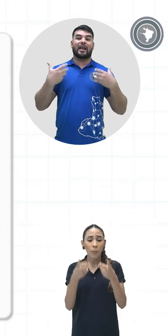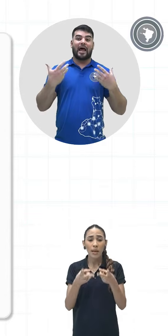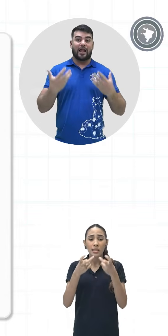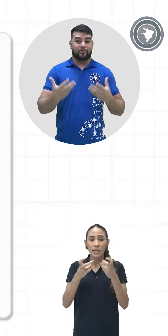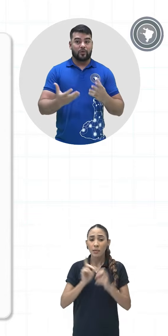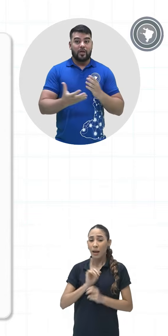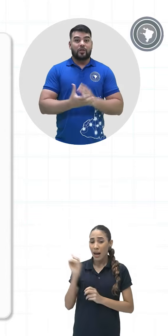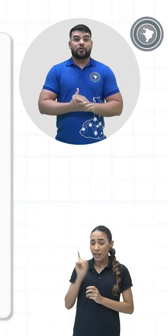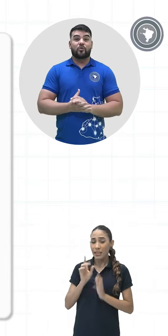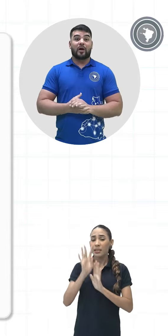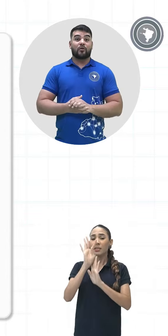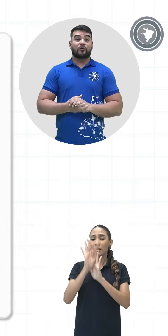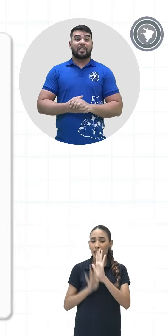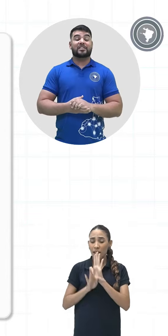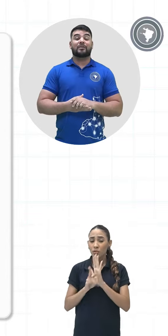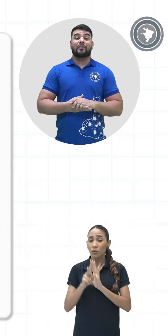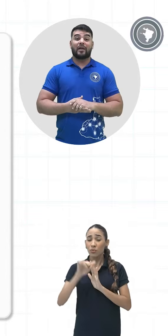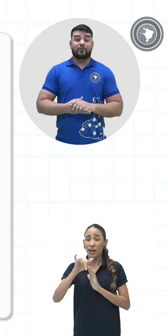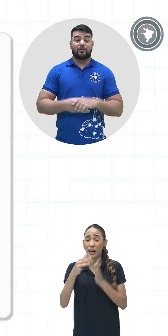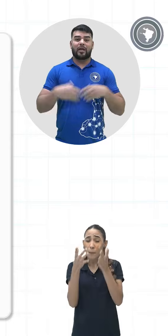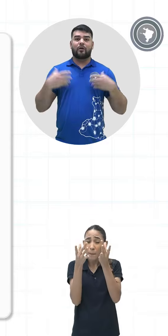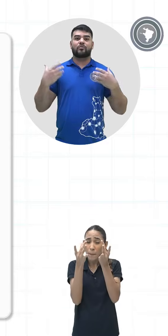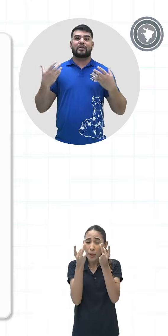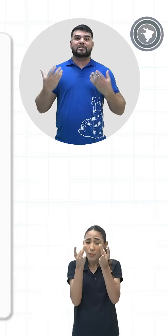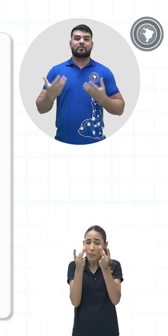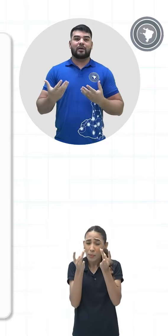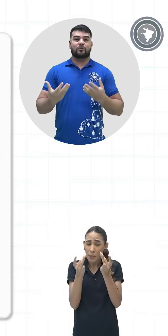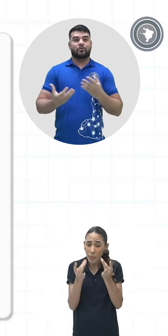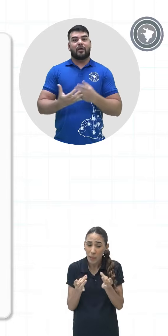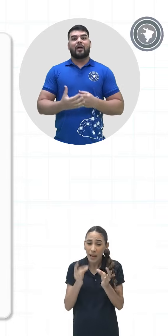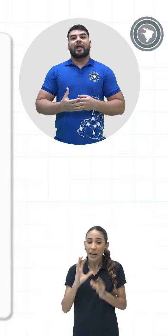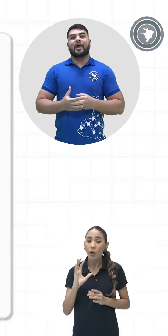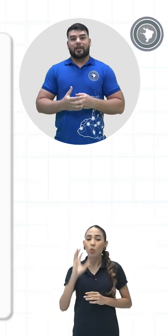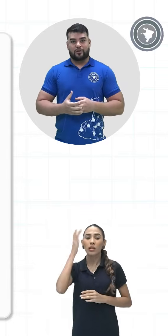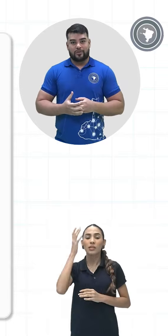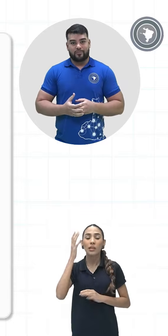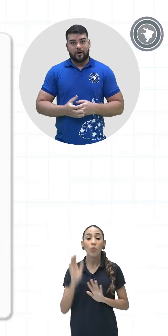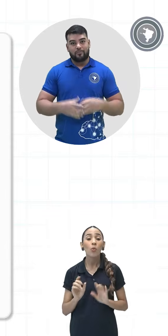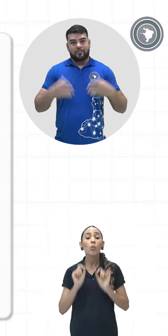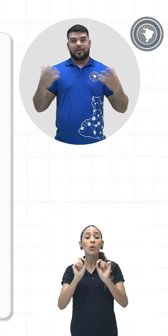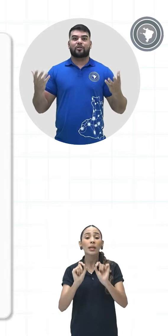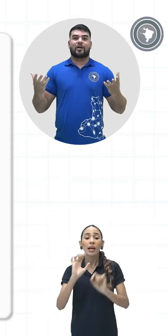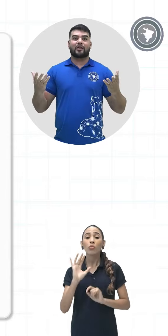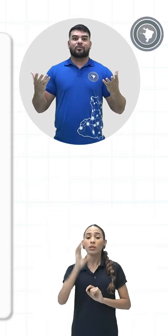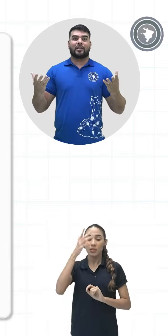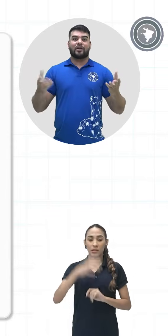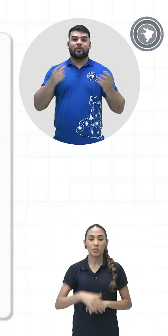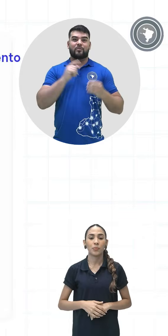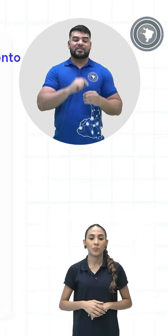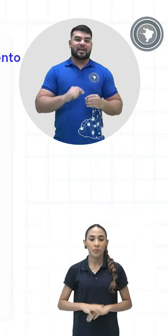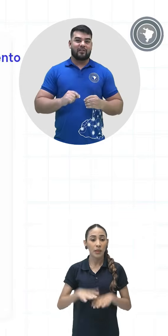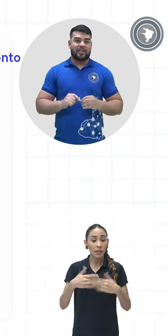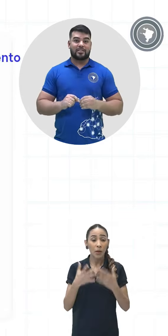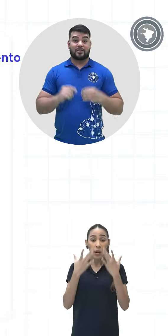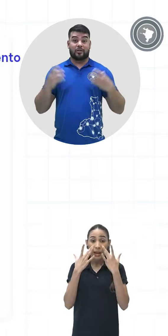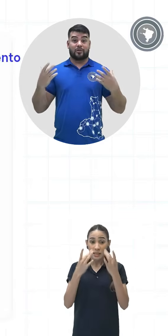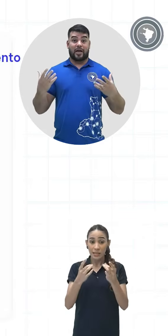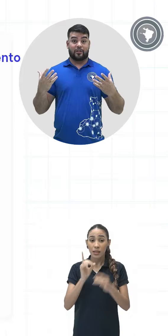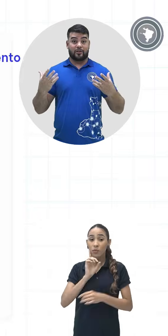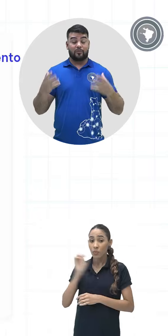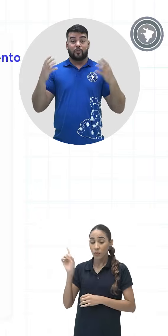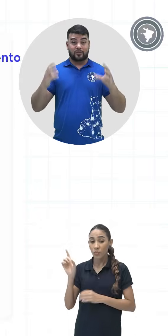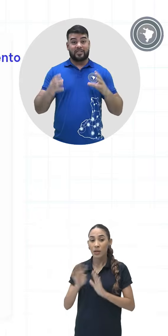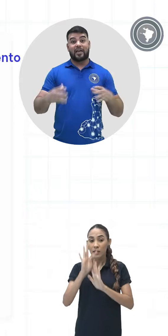um relato de um acontecimento. Que acontecimento é este? Então, destacando aqui, observem que esse